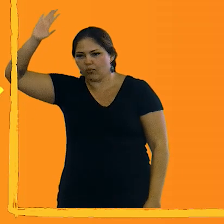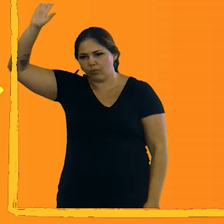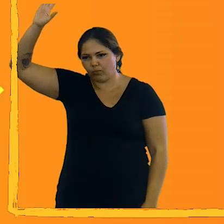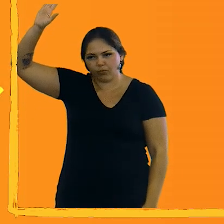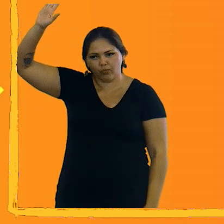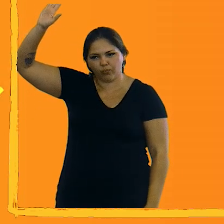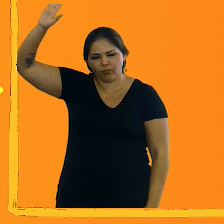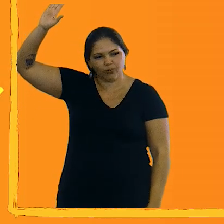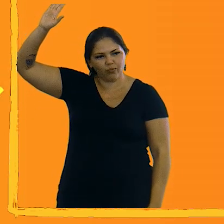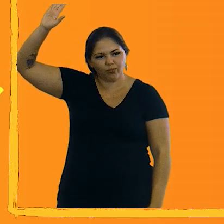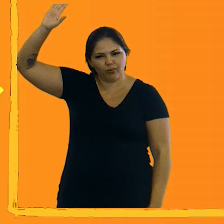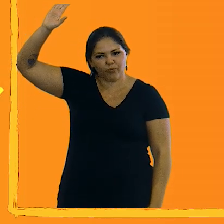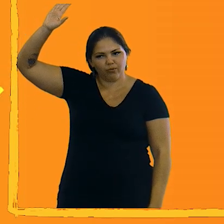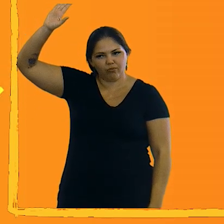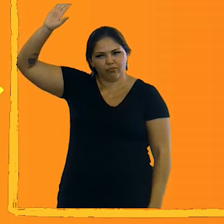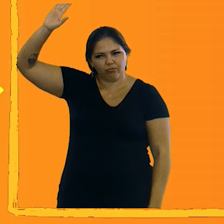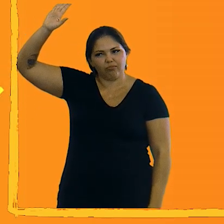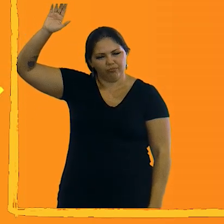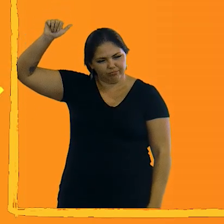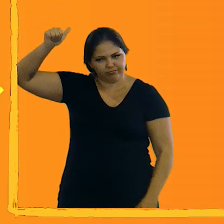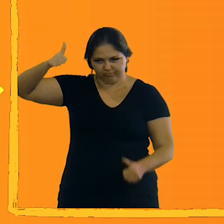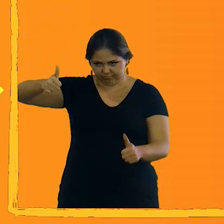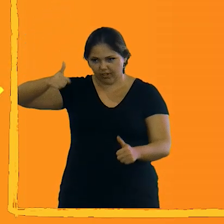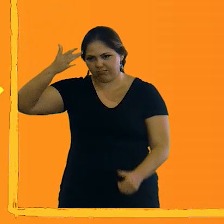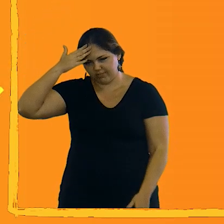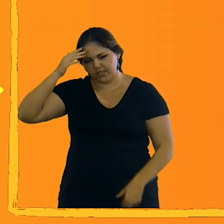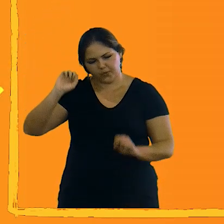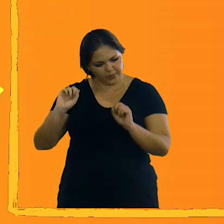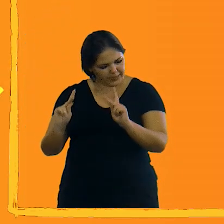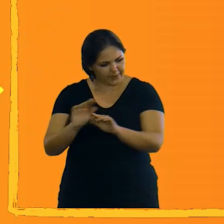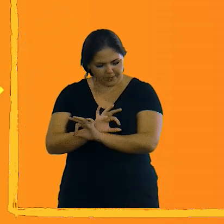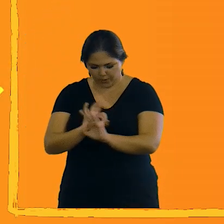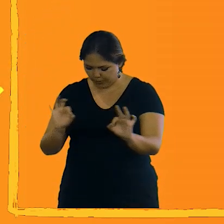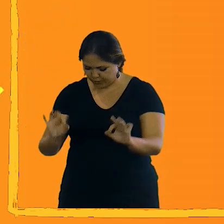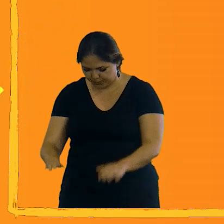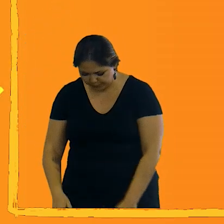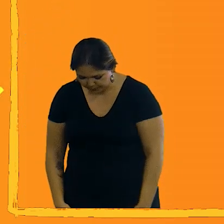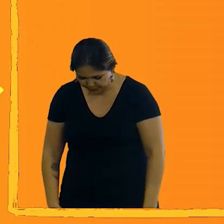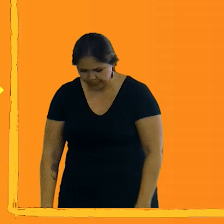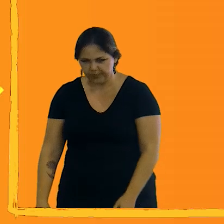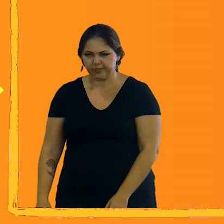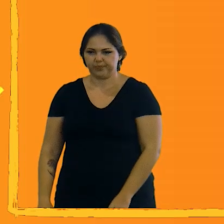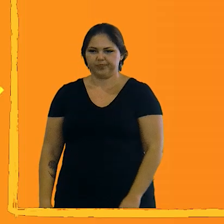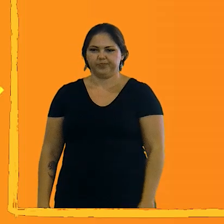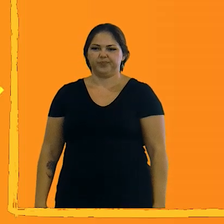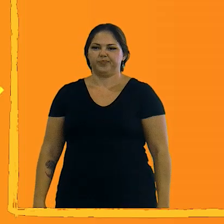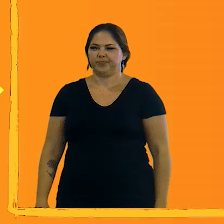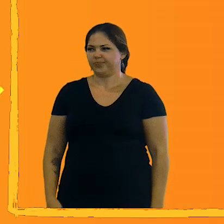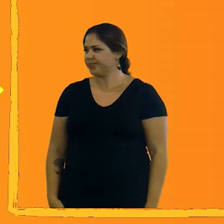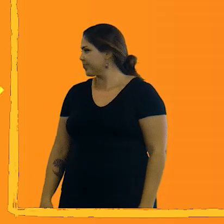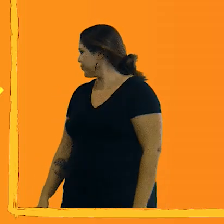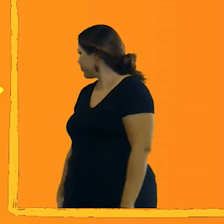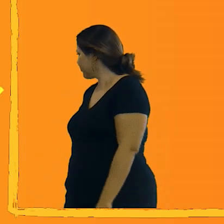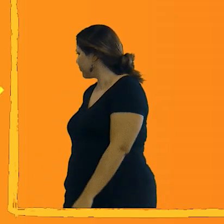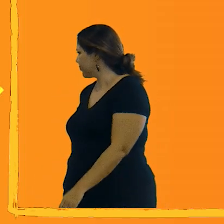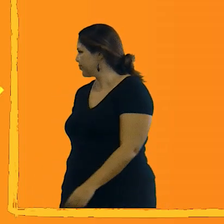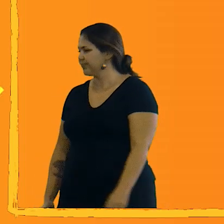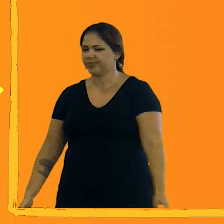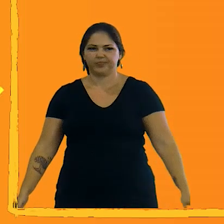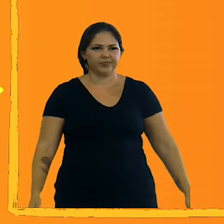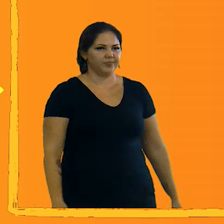entendeu ok todo mundo entendeu show de bola Vamos seguir